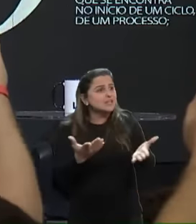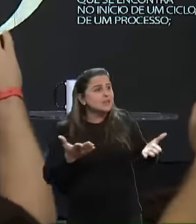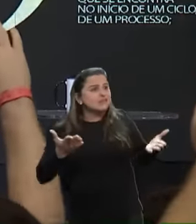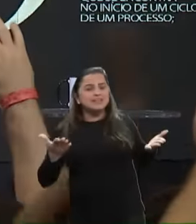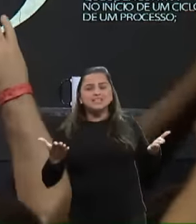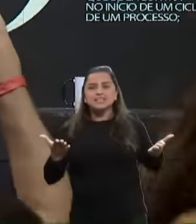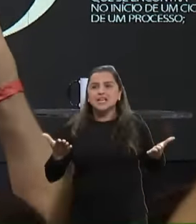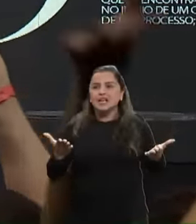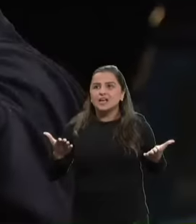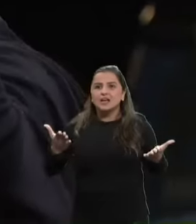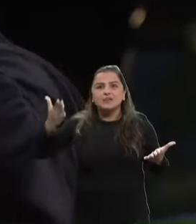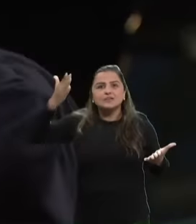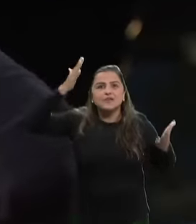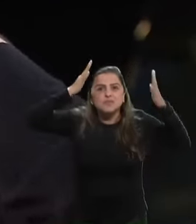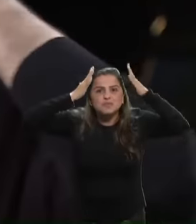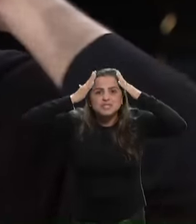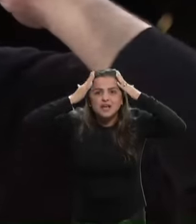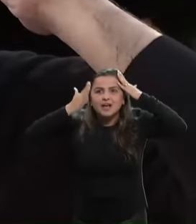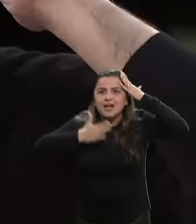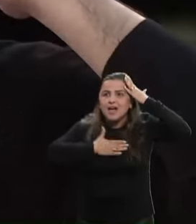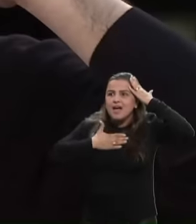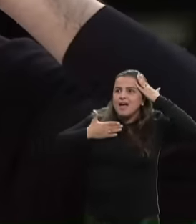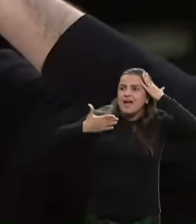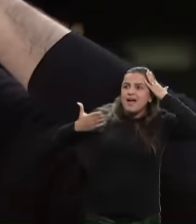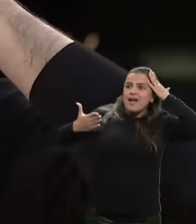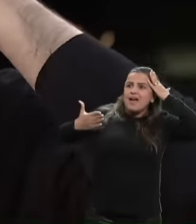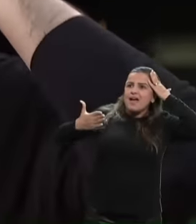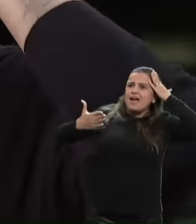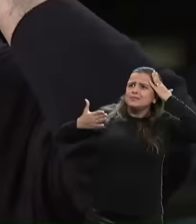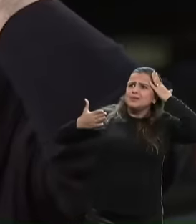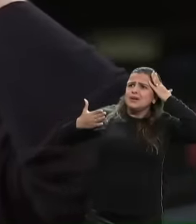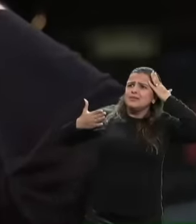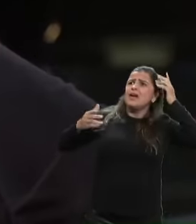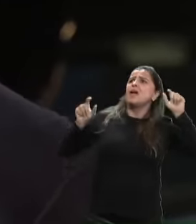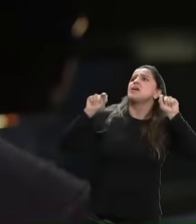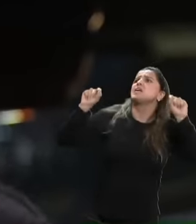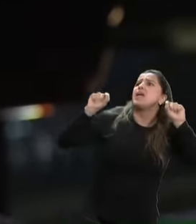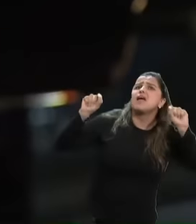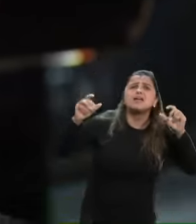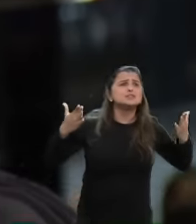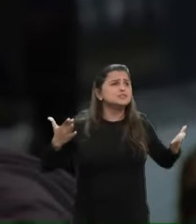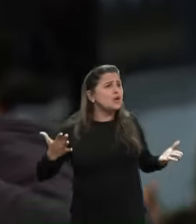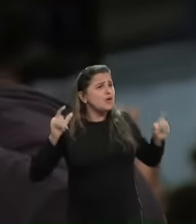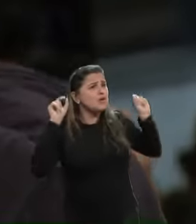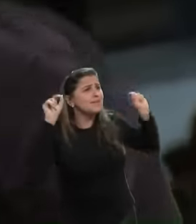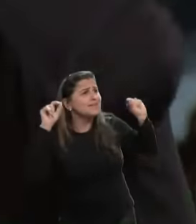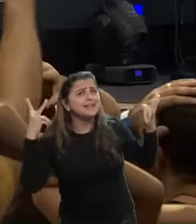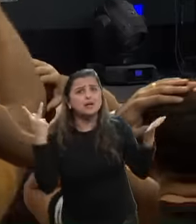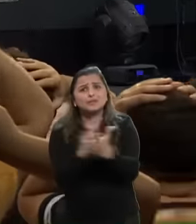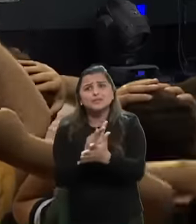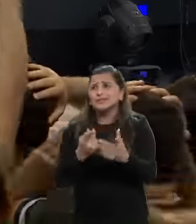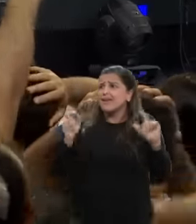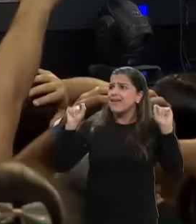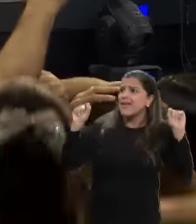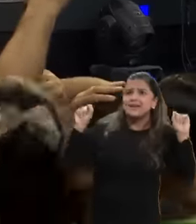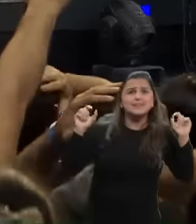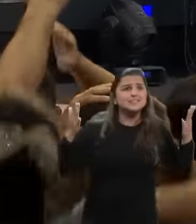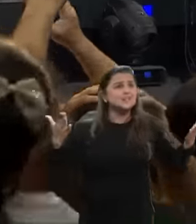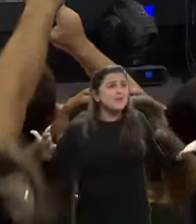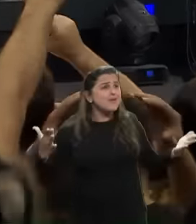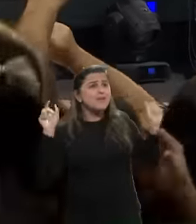Você vai colocar a mão na sua cabeça e você vai gritar assim: que é isso? Que